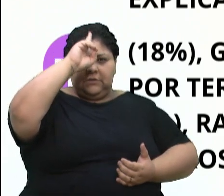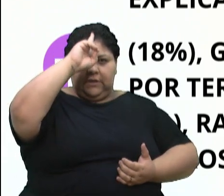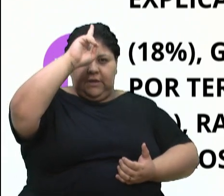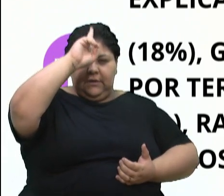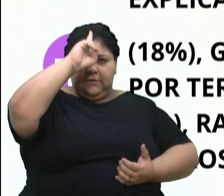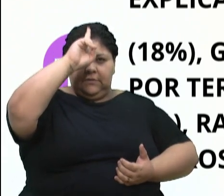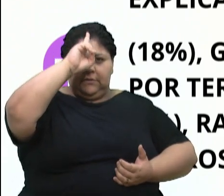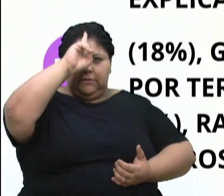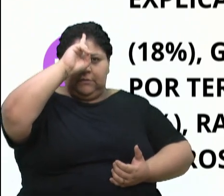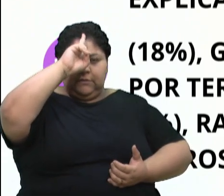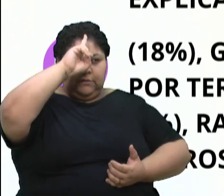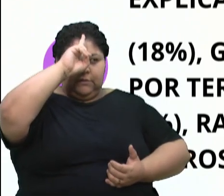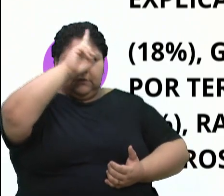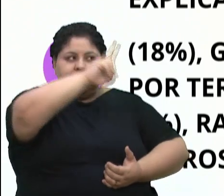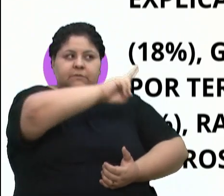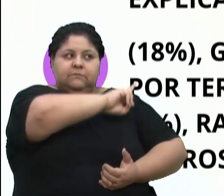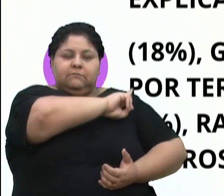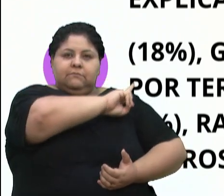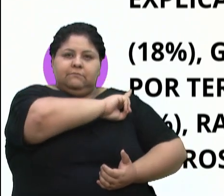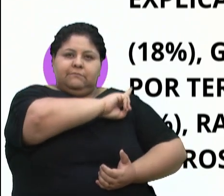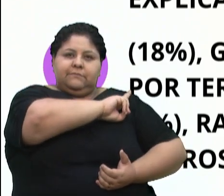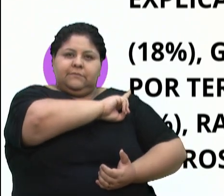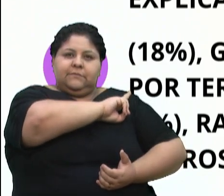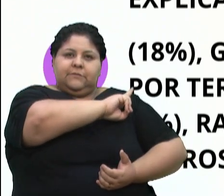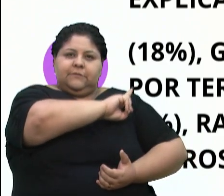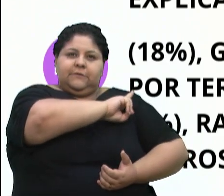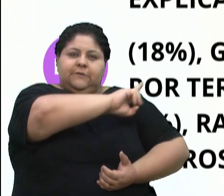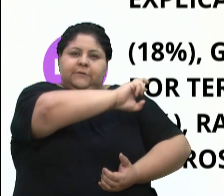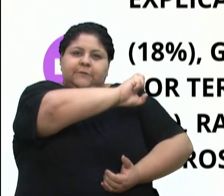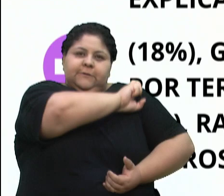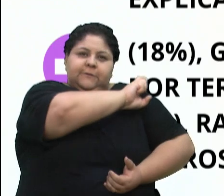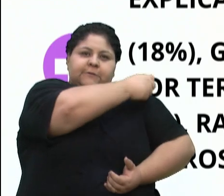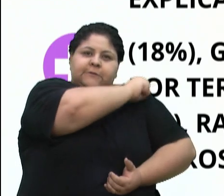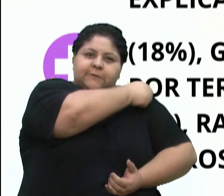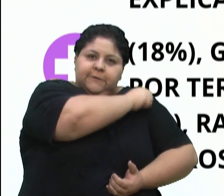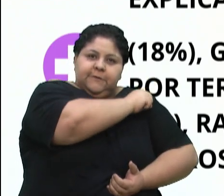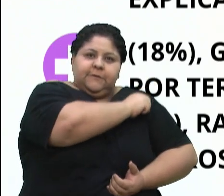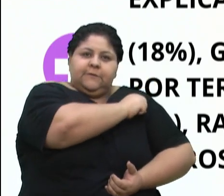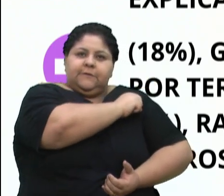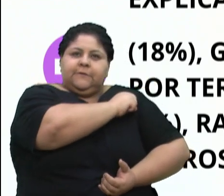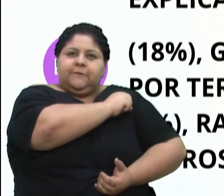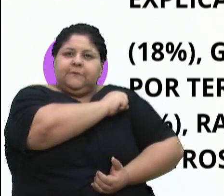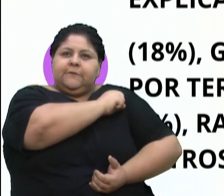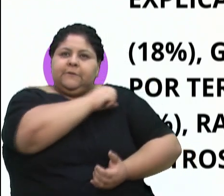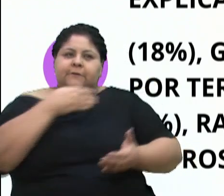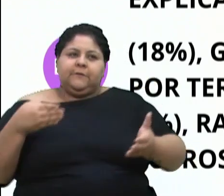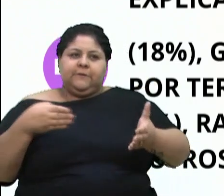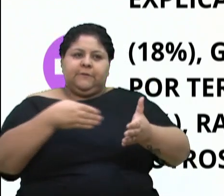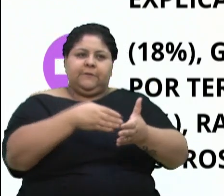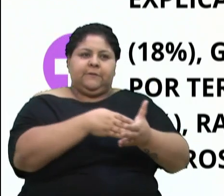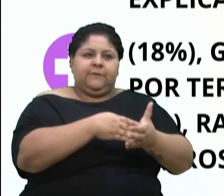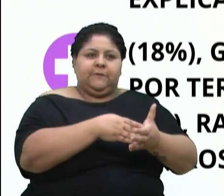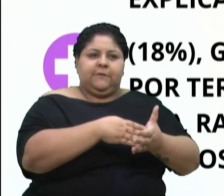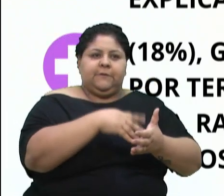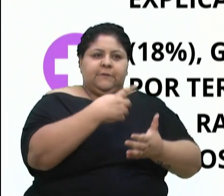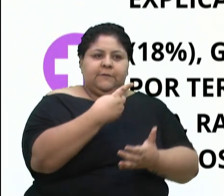estou falando dos adolescentes, né? A criança que é considerada até os 12 anos, e dizem que